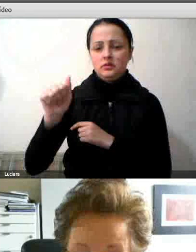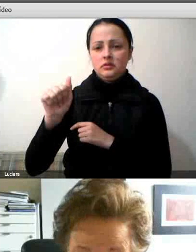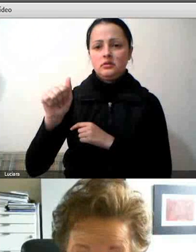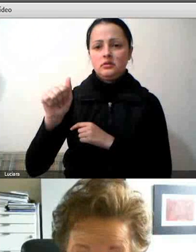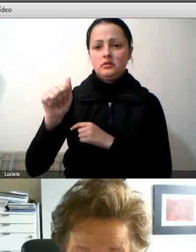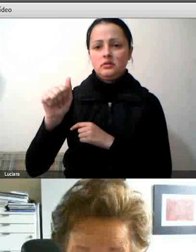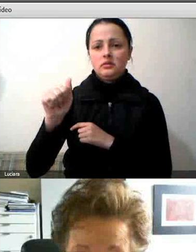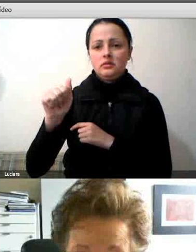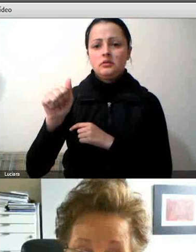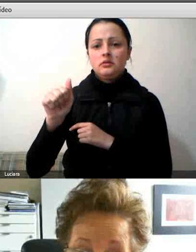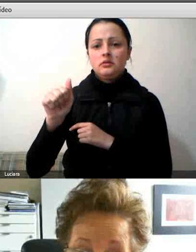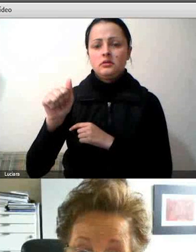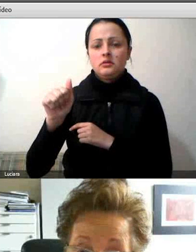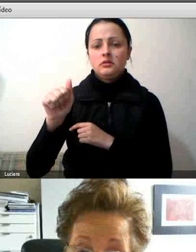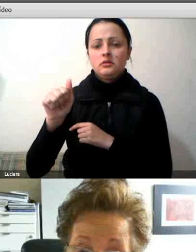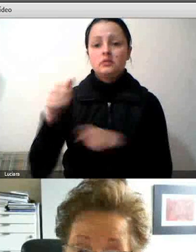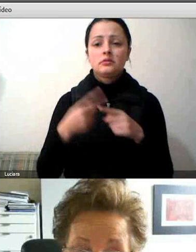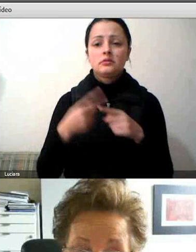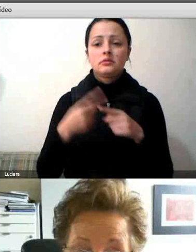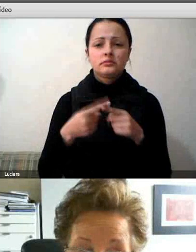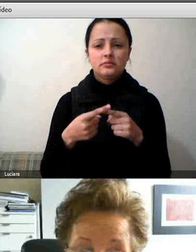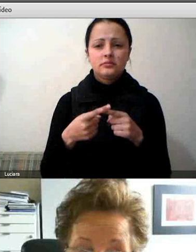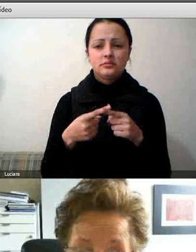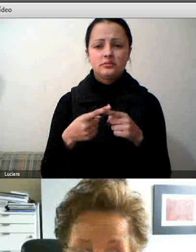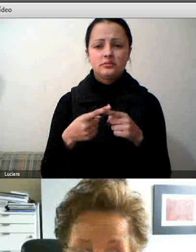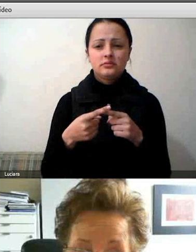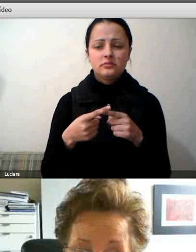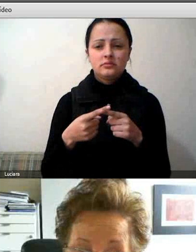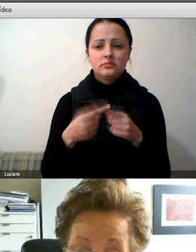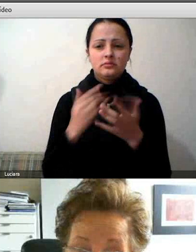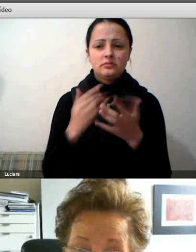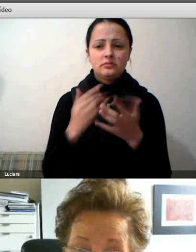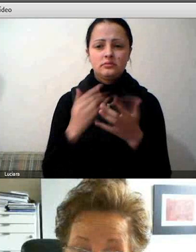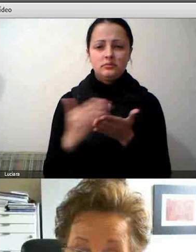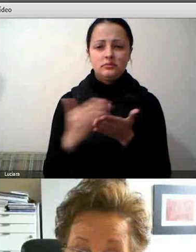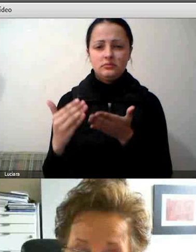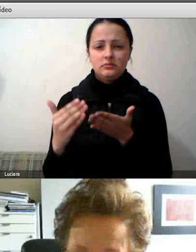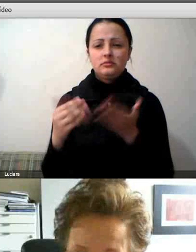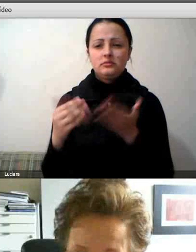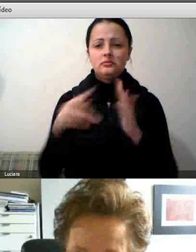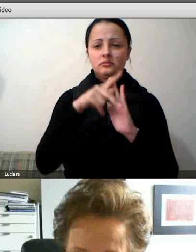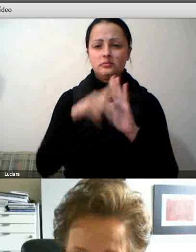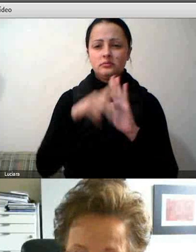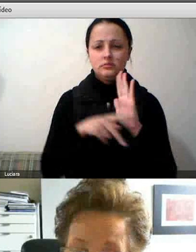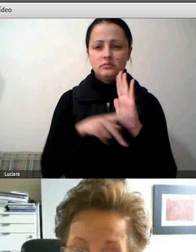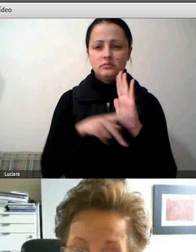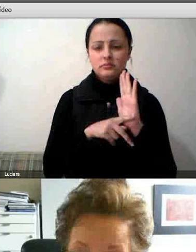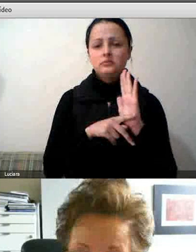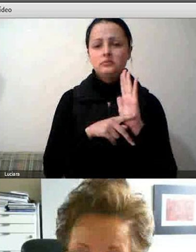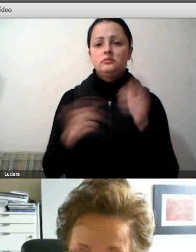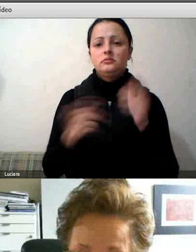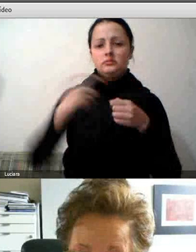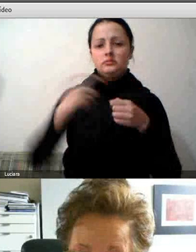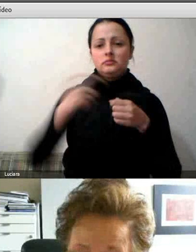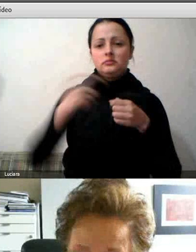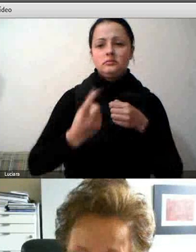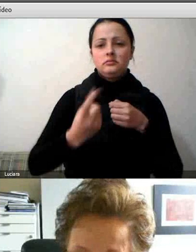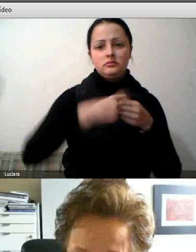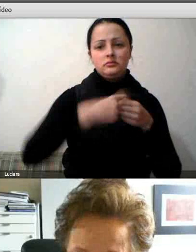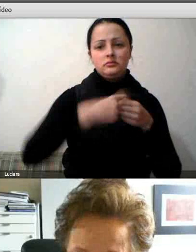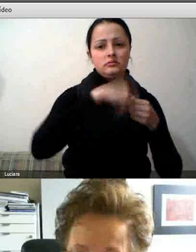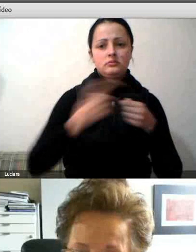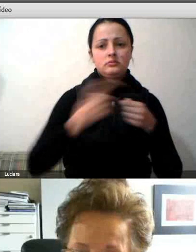das diversas cidades, porque nós estamos iniciando o planejamento desse consórcio. E a primeira experiência é com a